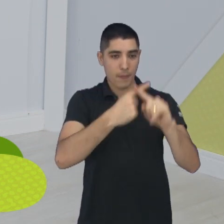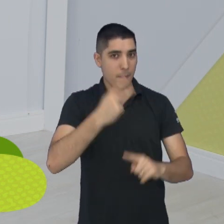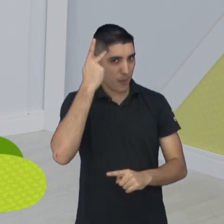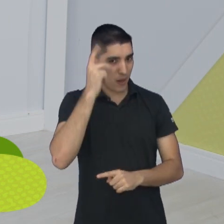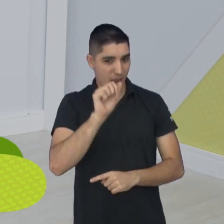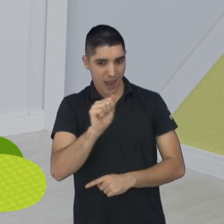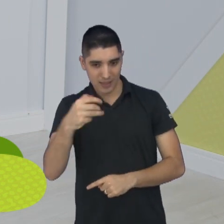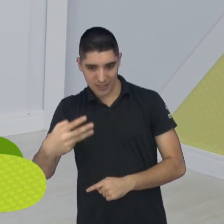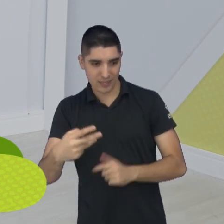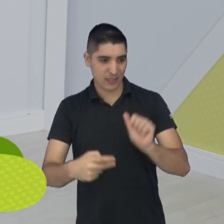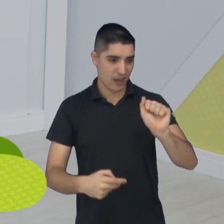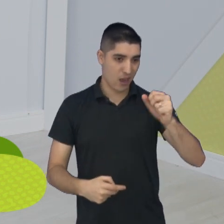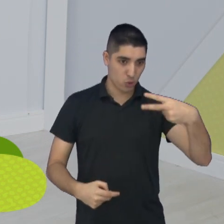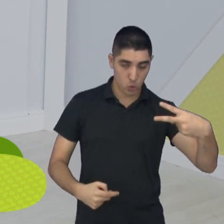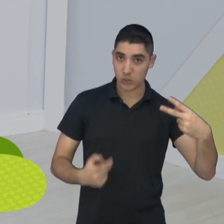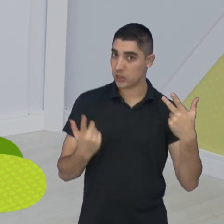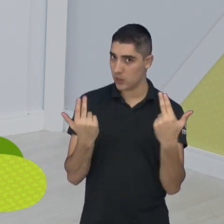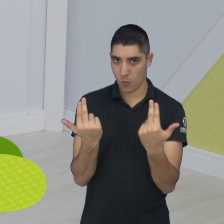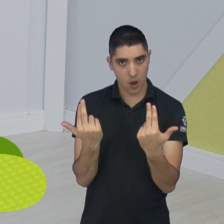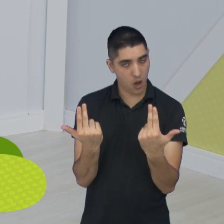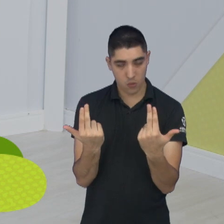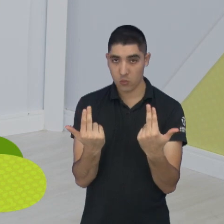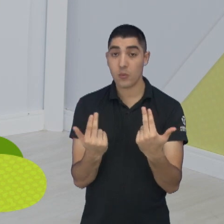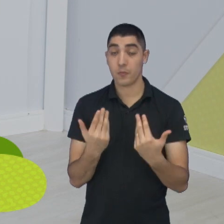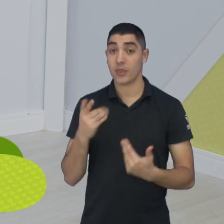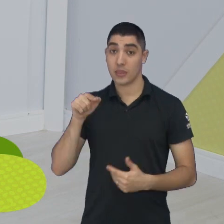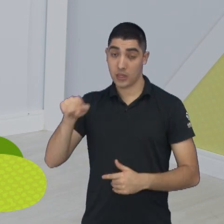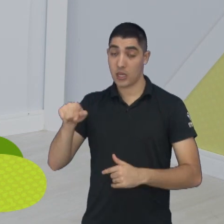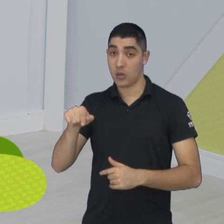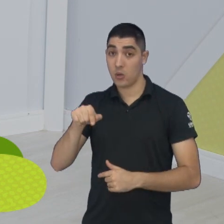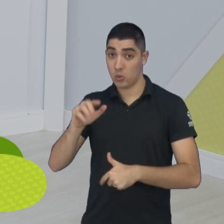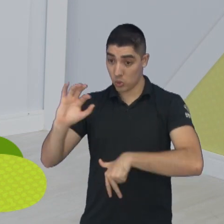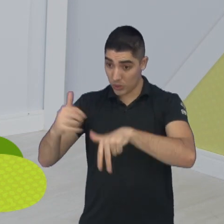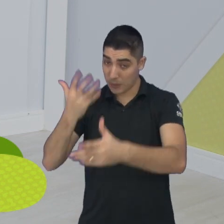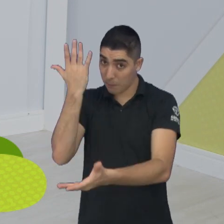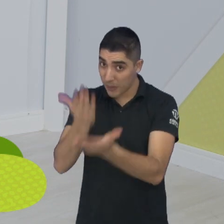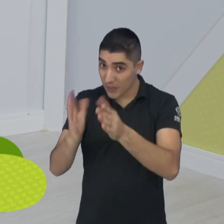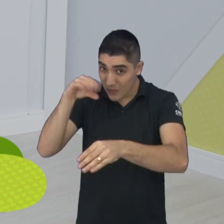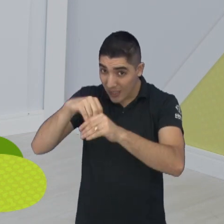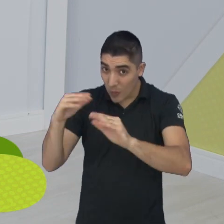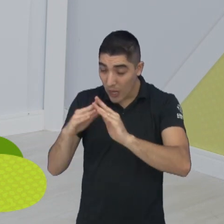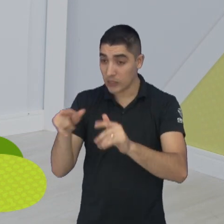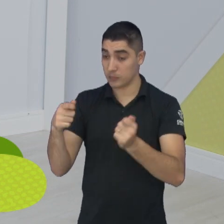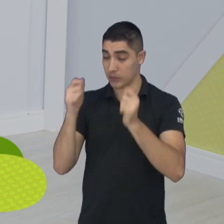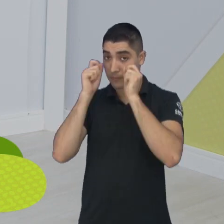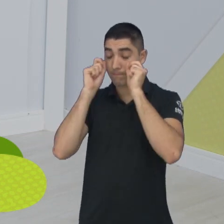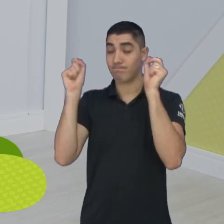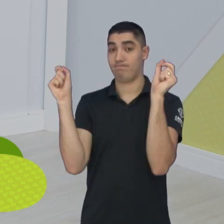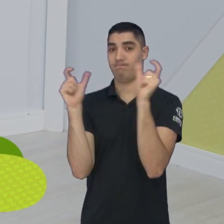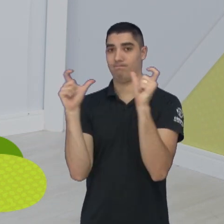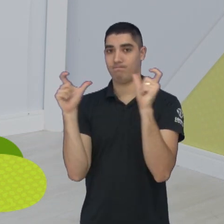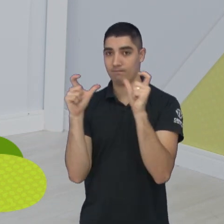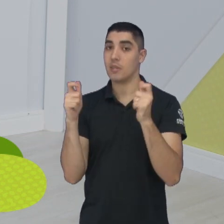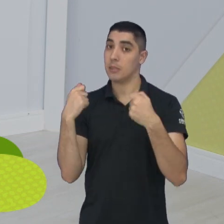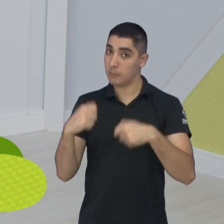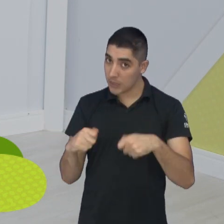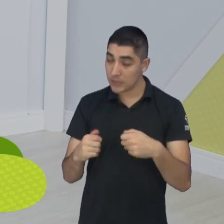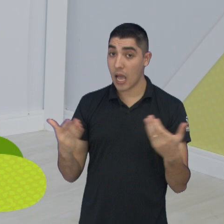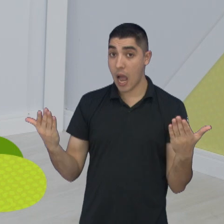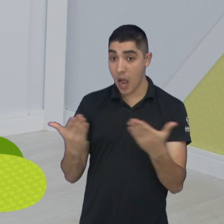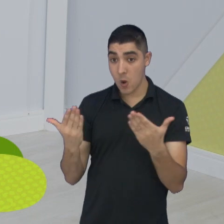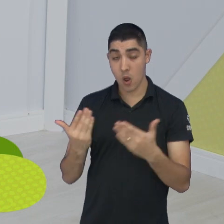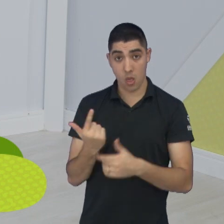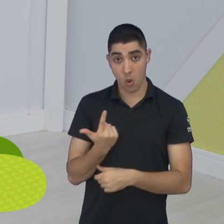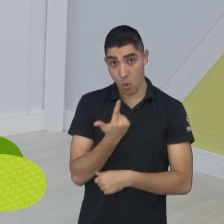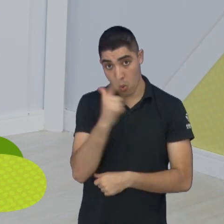O Joseense já jogou a primeira em casa, acabou perdendo, né, então tem que, sinal de alerta ligado, vai ter que tirar aí a diferença na